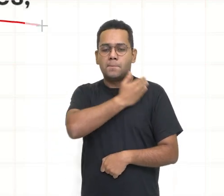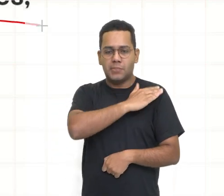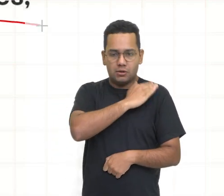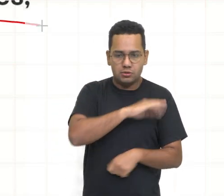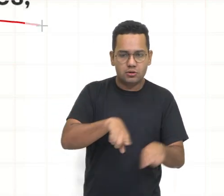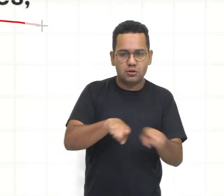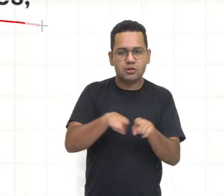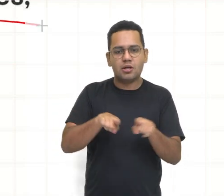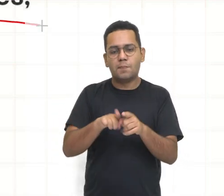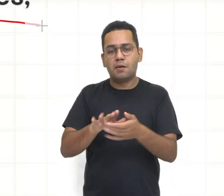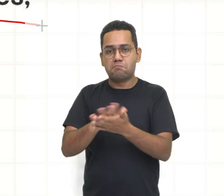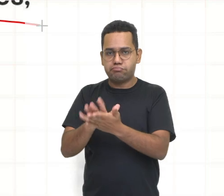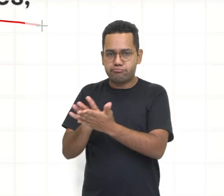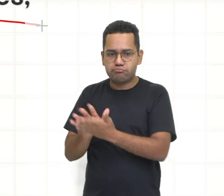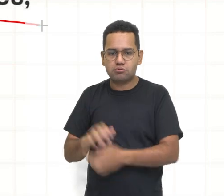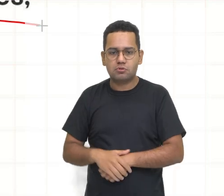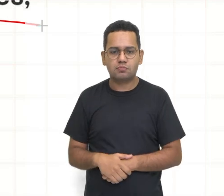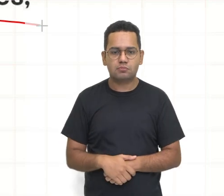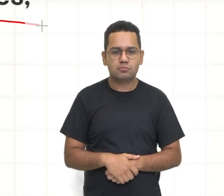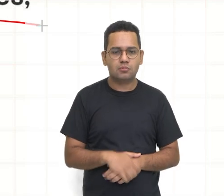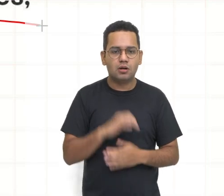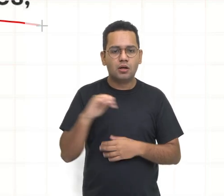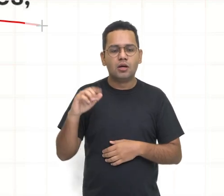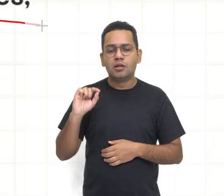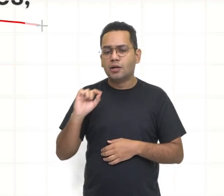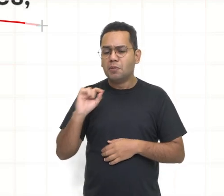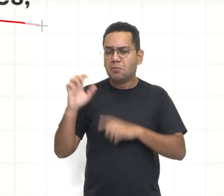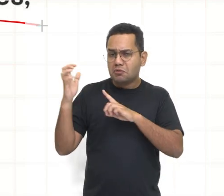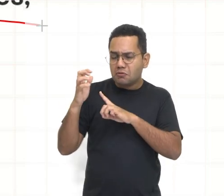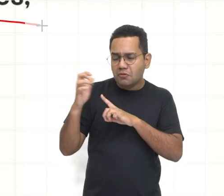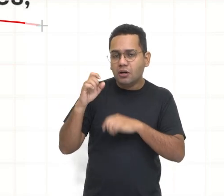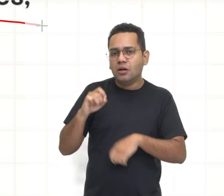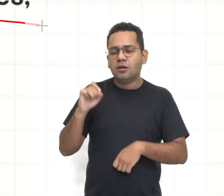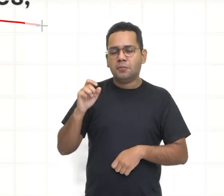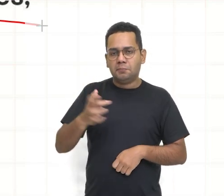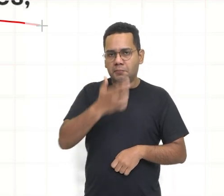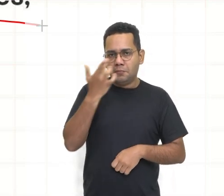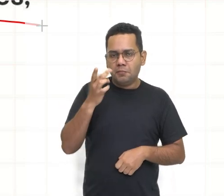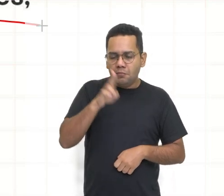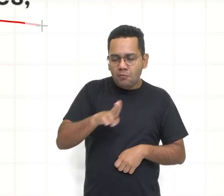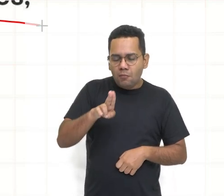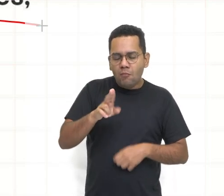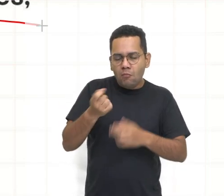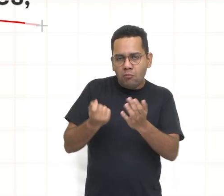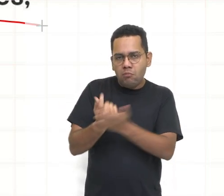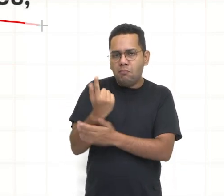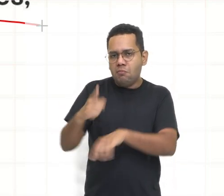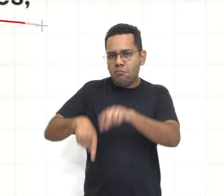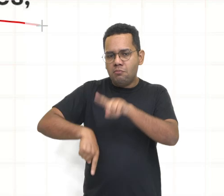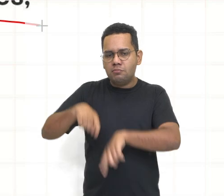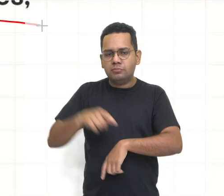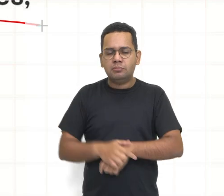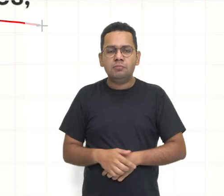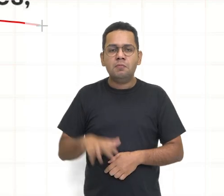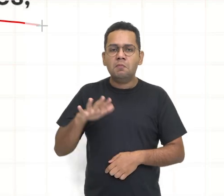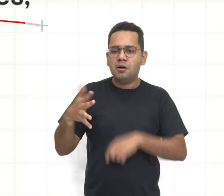ocasionar o comportamento consumista. Todos esses fatores, né, que falamos agora aqui, eles estão